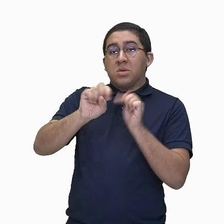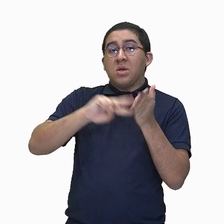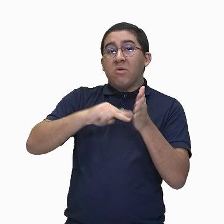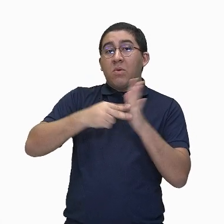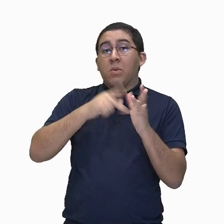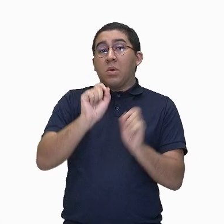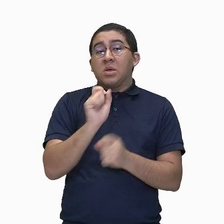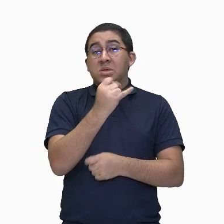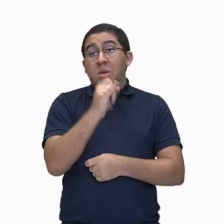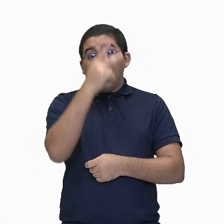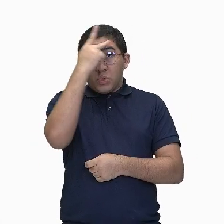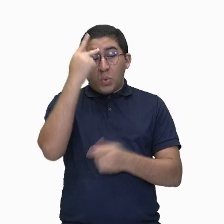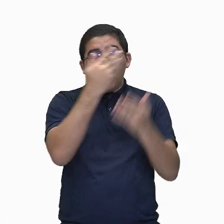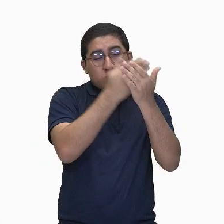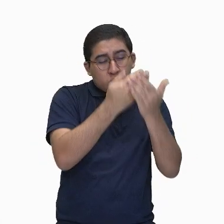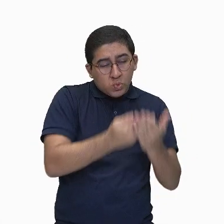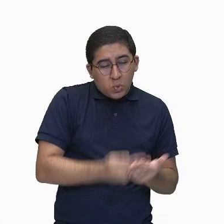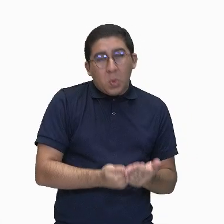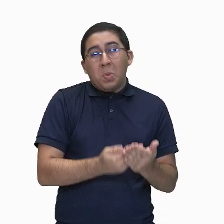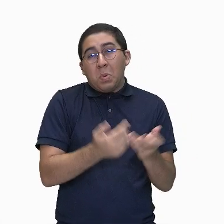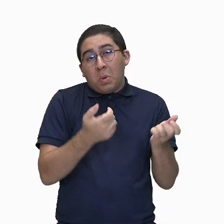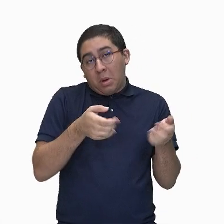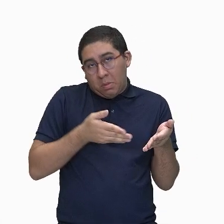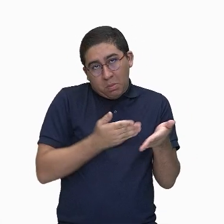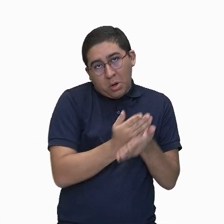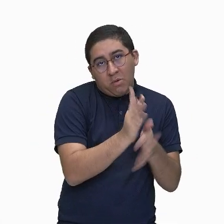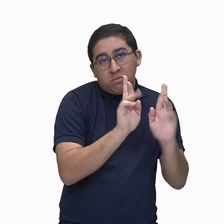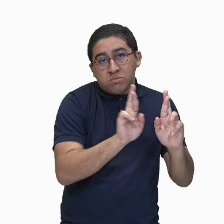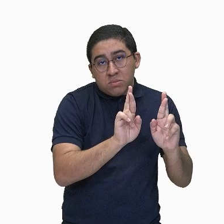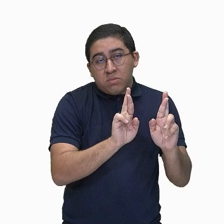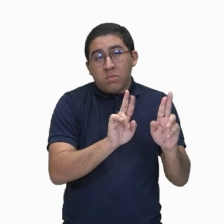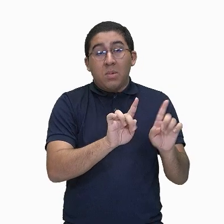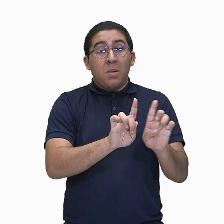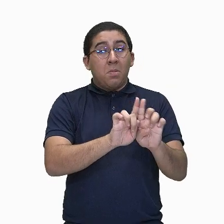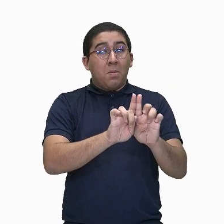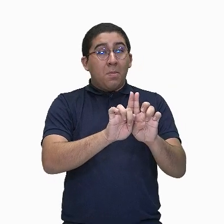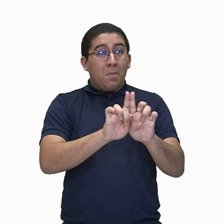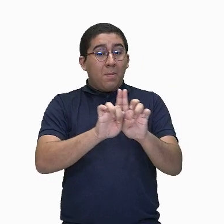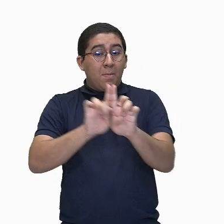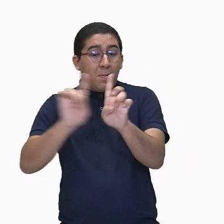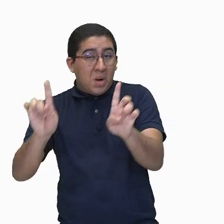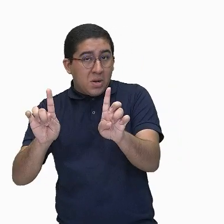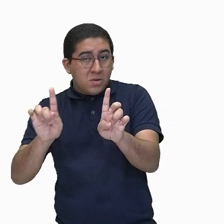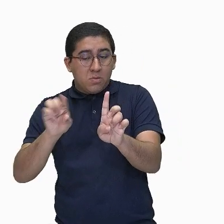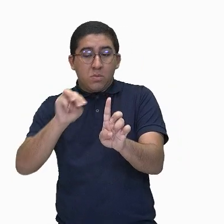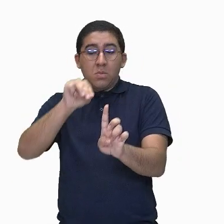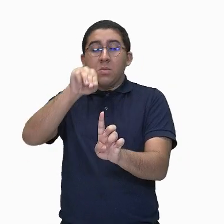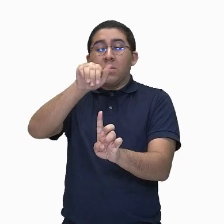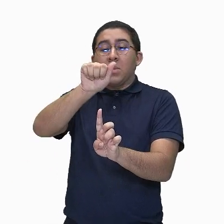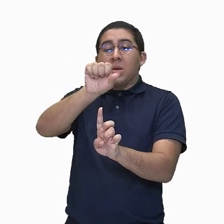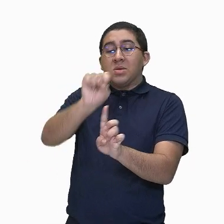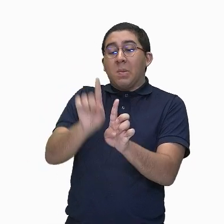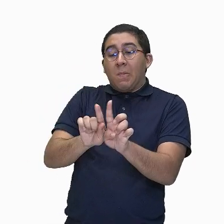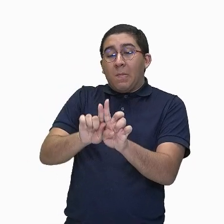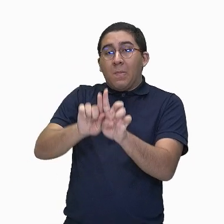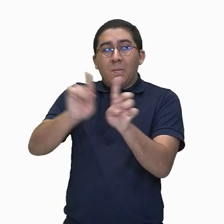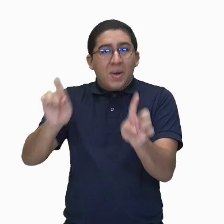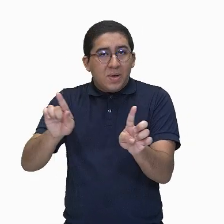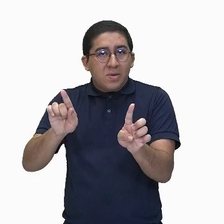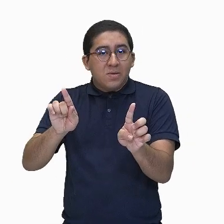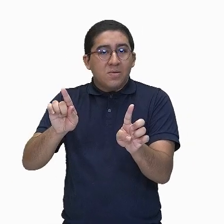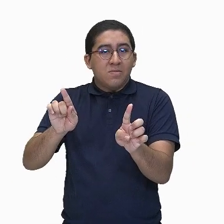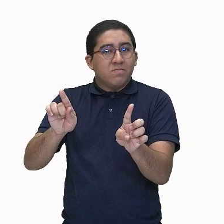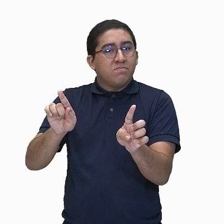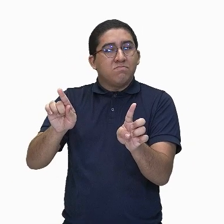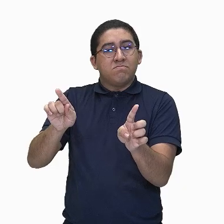né? Mas a palavra mais, que é a conjunção, ela vai dizer o contrário. Mas não consegui